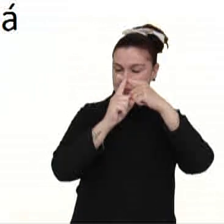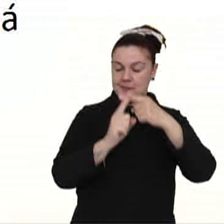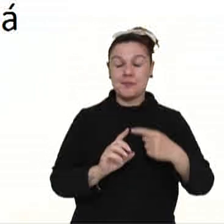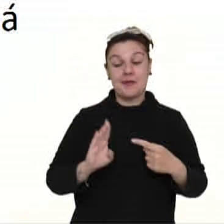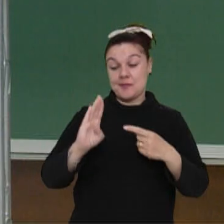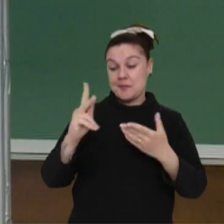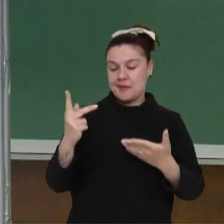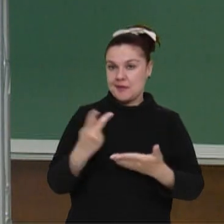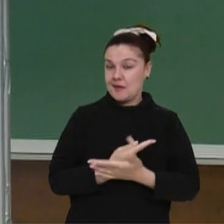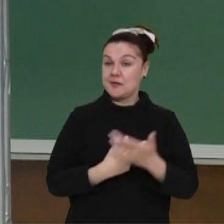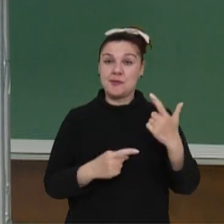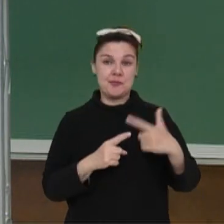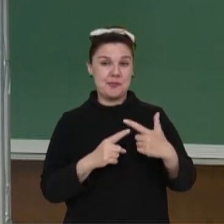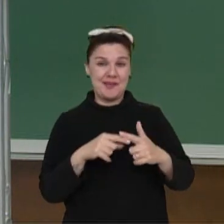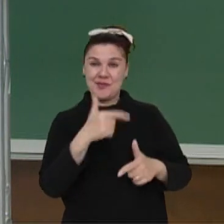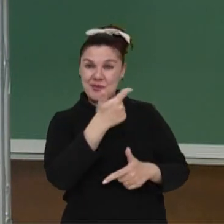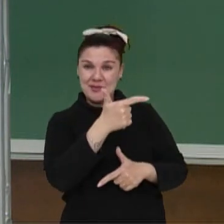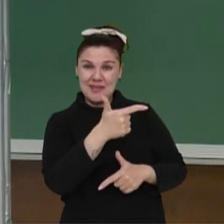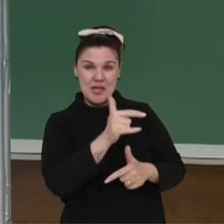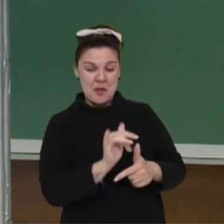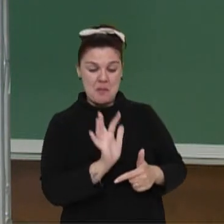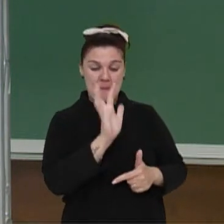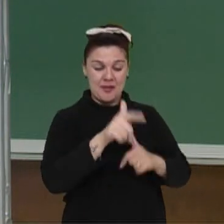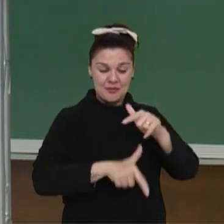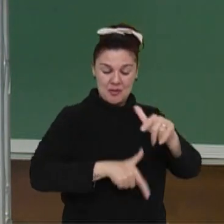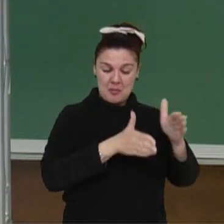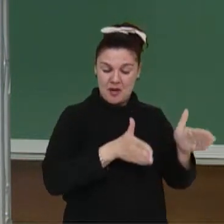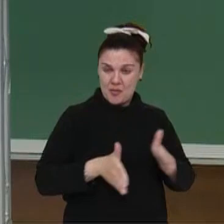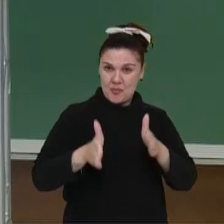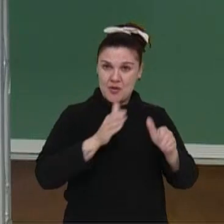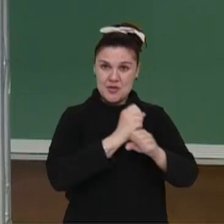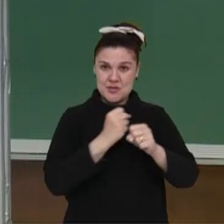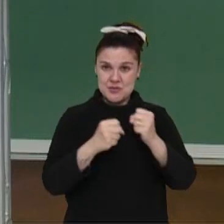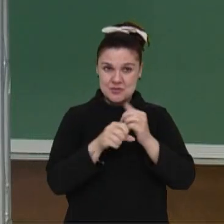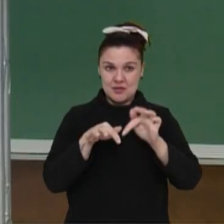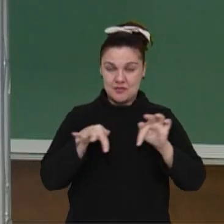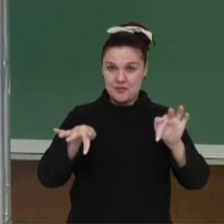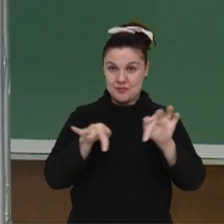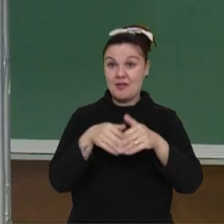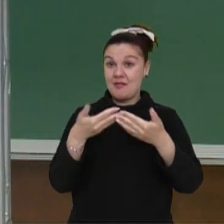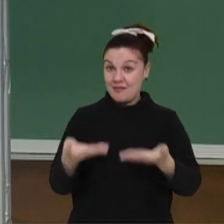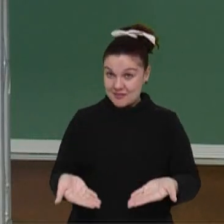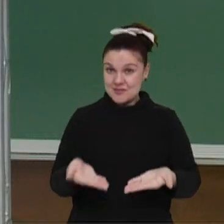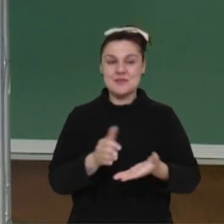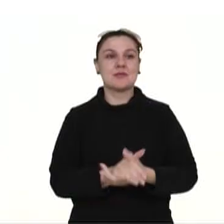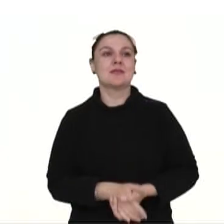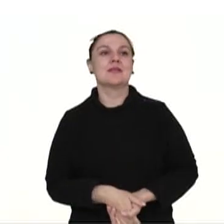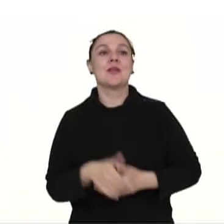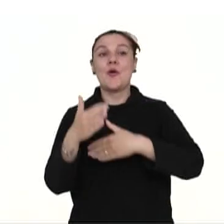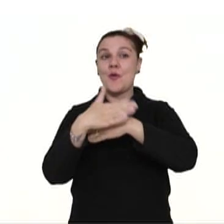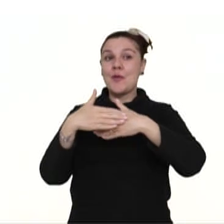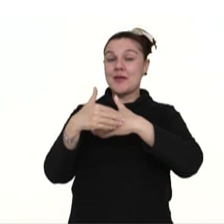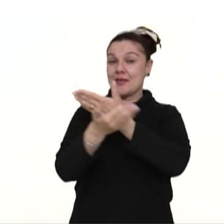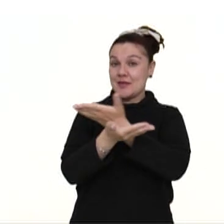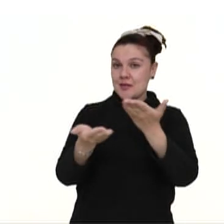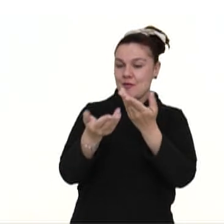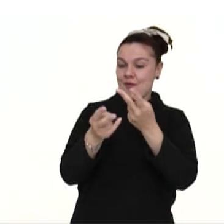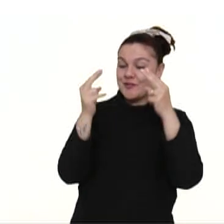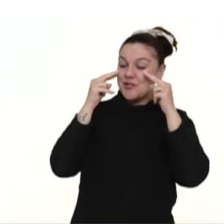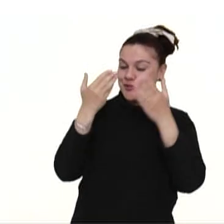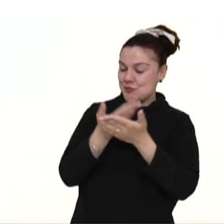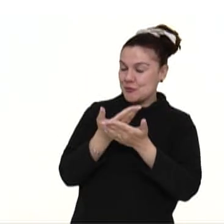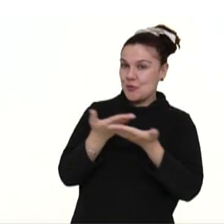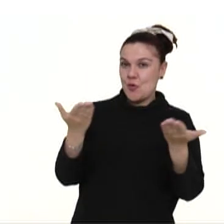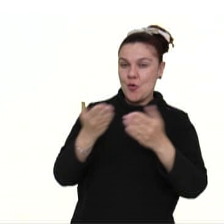está errada porque não tem manufatura ainda na sociedade feudal. É isso. Então, queridos e queridas, vimos nessa